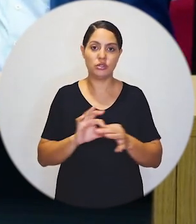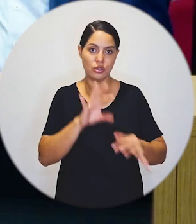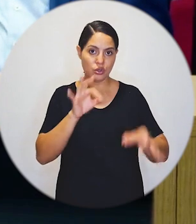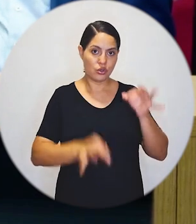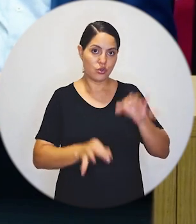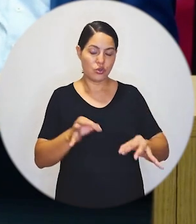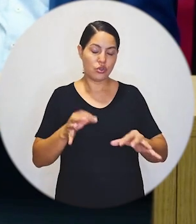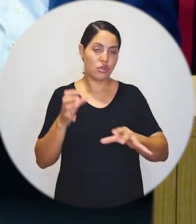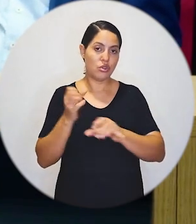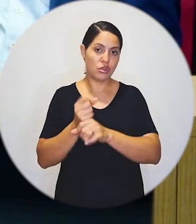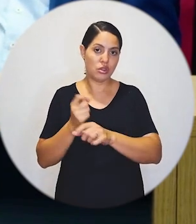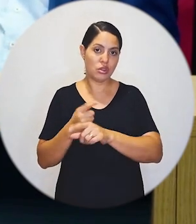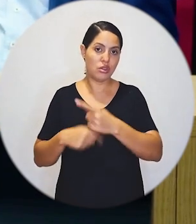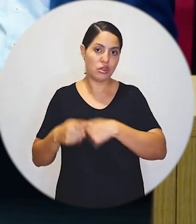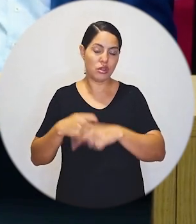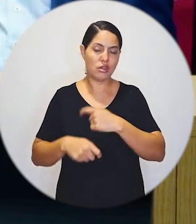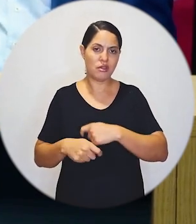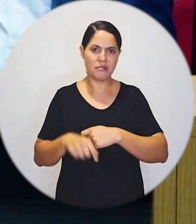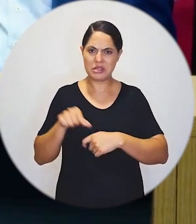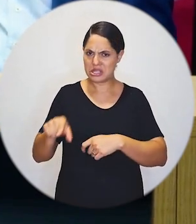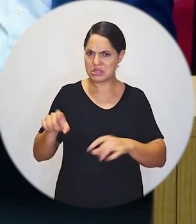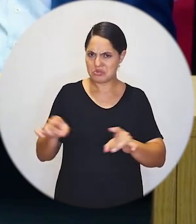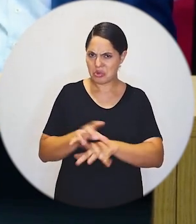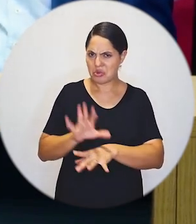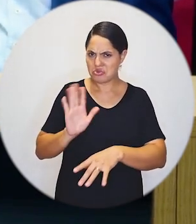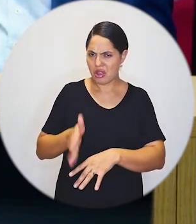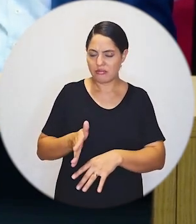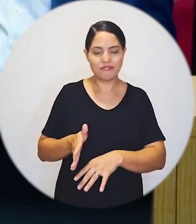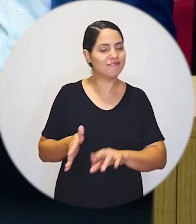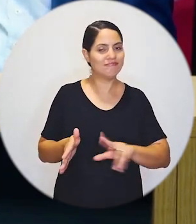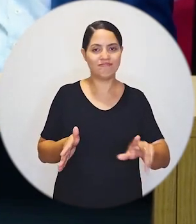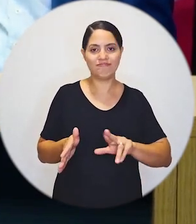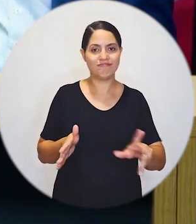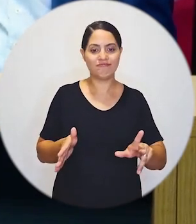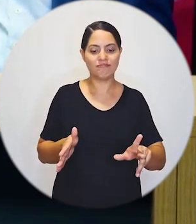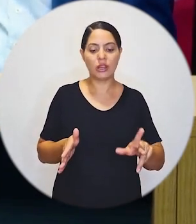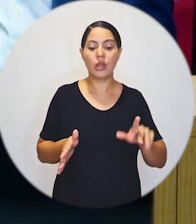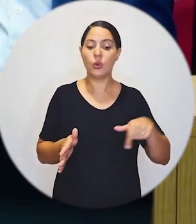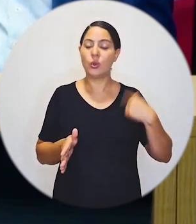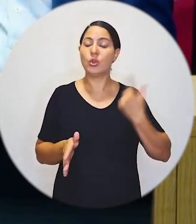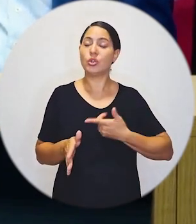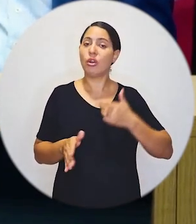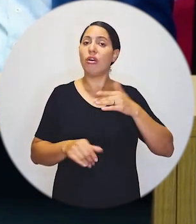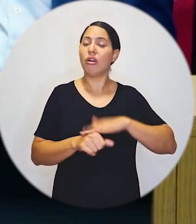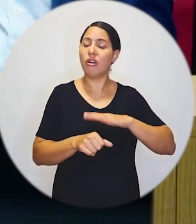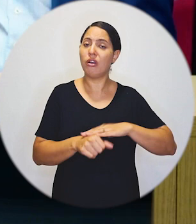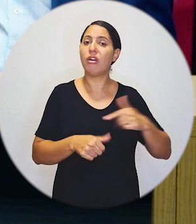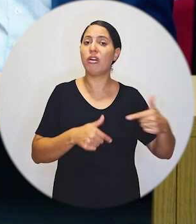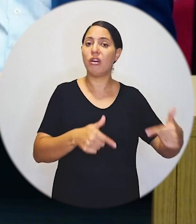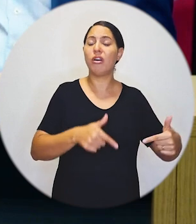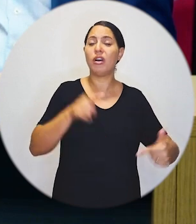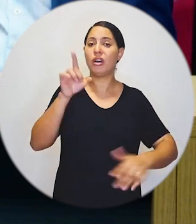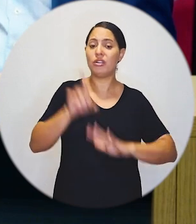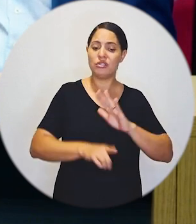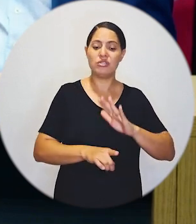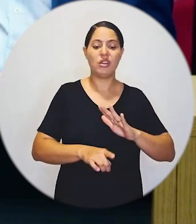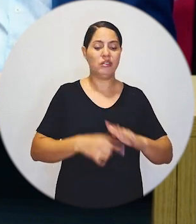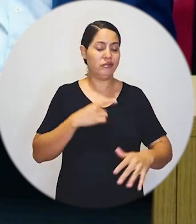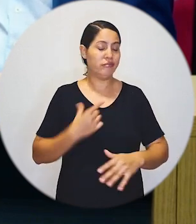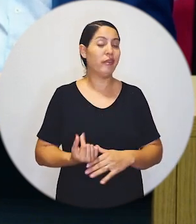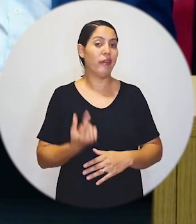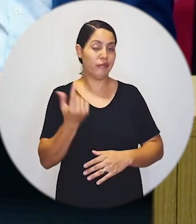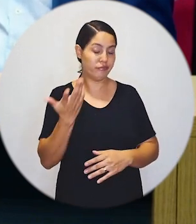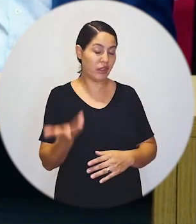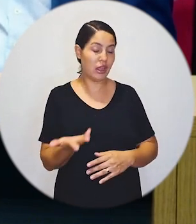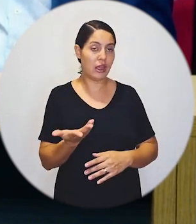econômico. Isso é ruim? Não necessariamente. Por quê? Porque efetivamente a gente está lidando com bens escassos e efetivamente nós estamos lidando com direitos que têm